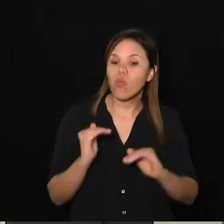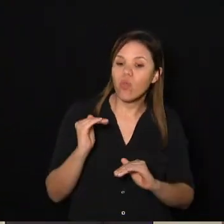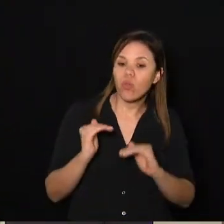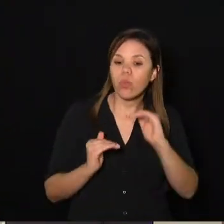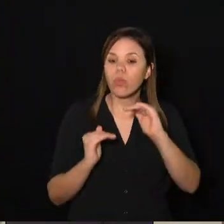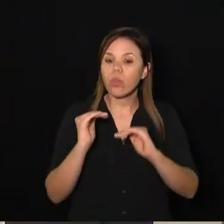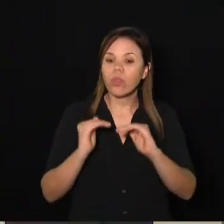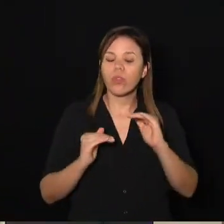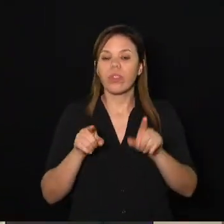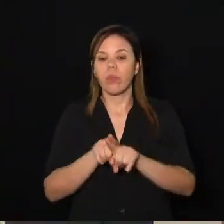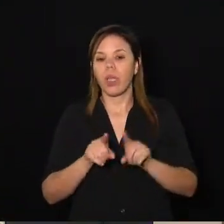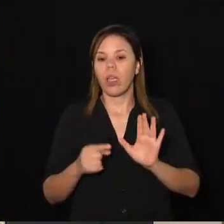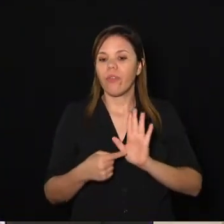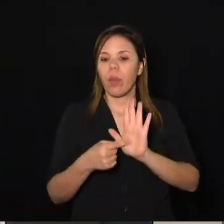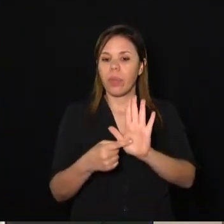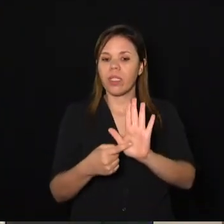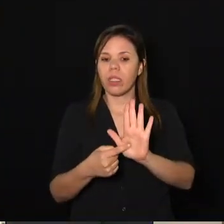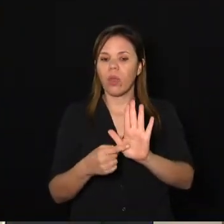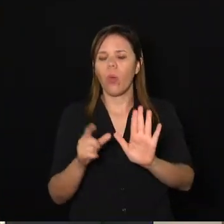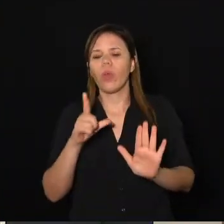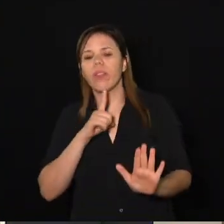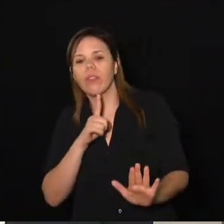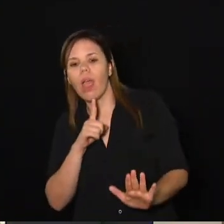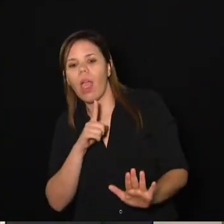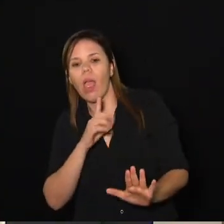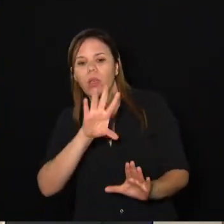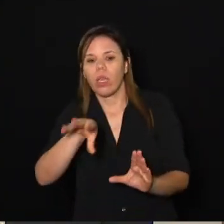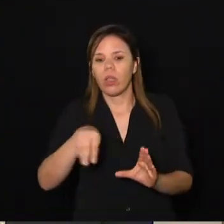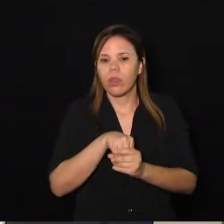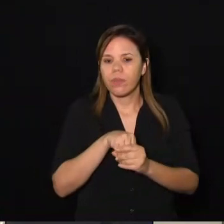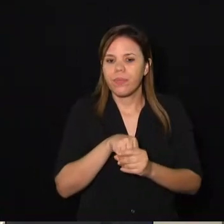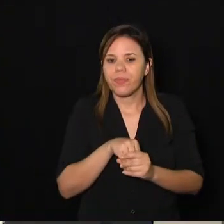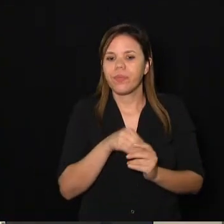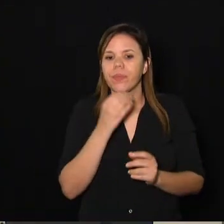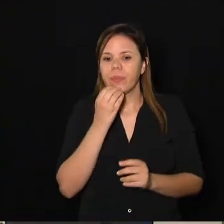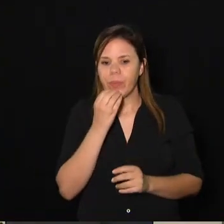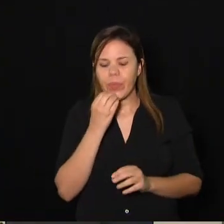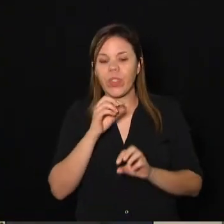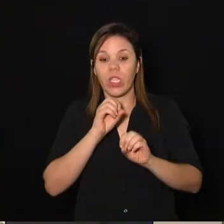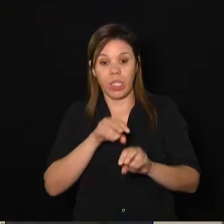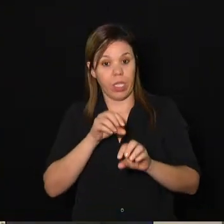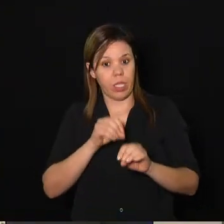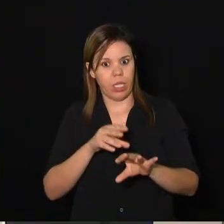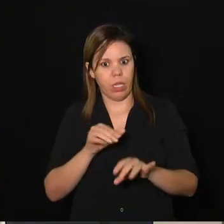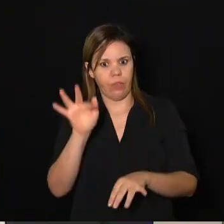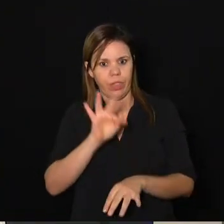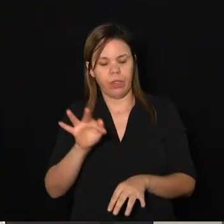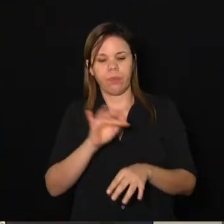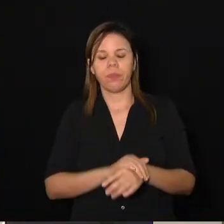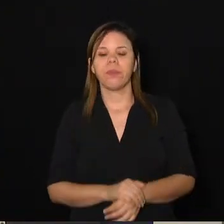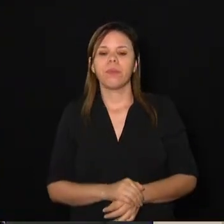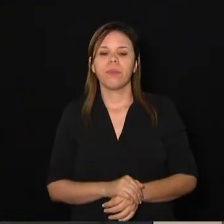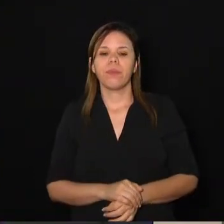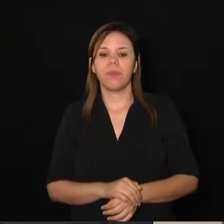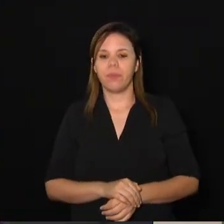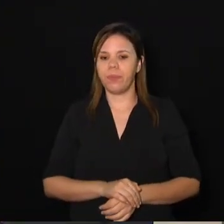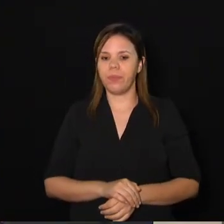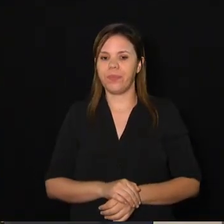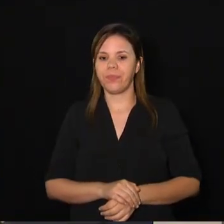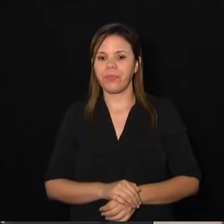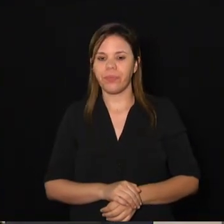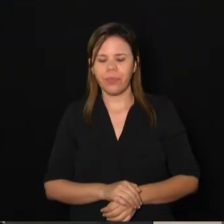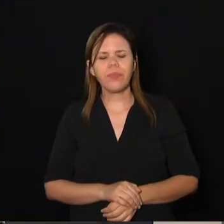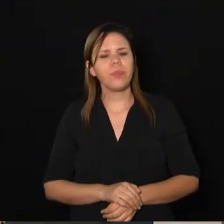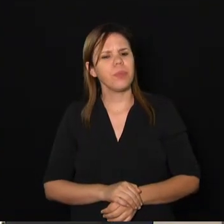apresentar para vocês um pouco o que tem o que engloba nos ensinos de faculdade lá em muitas